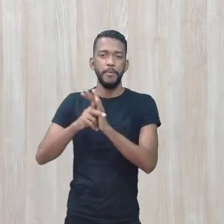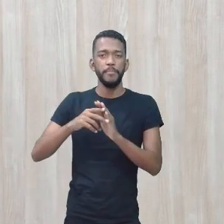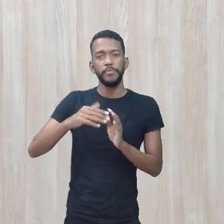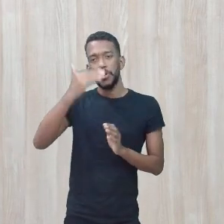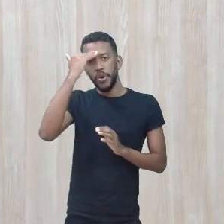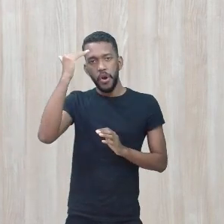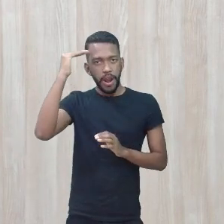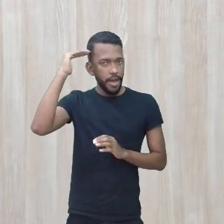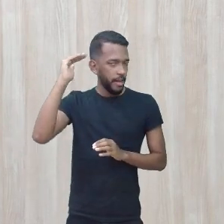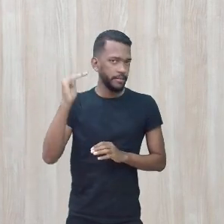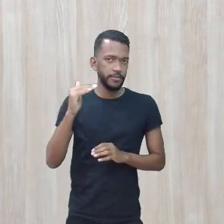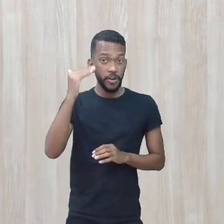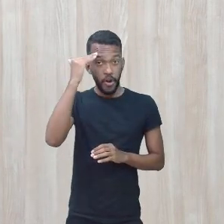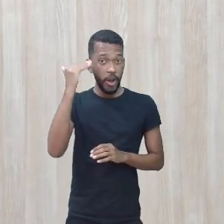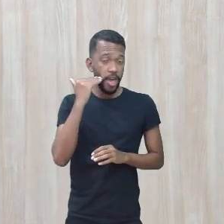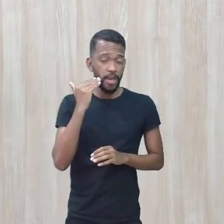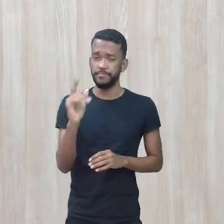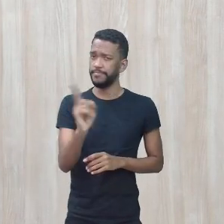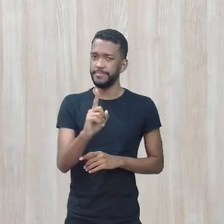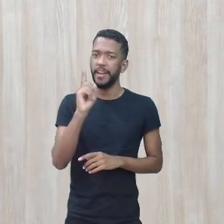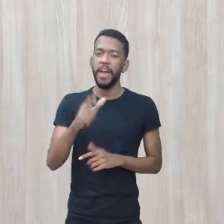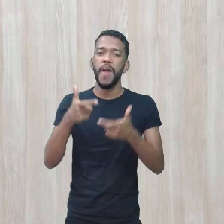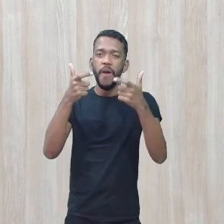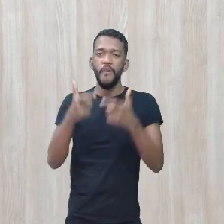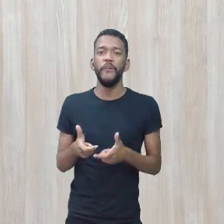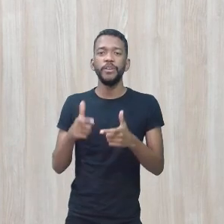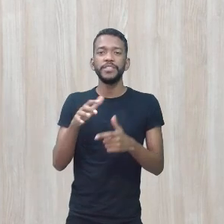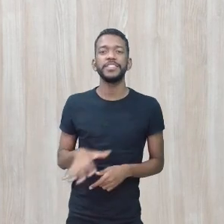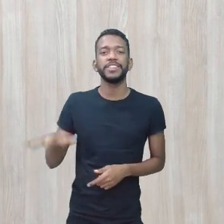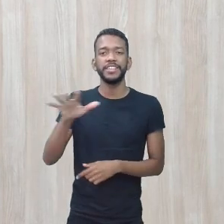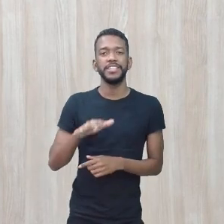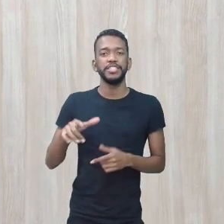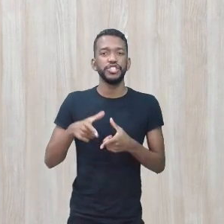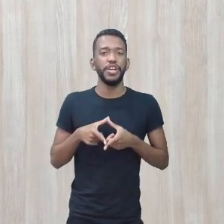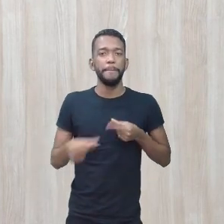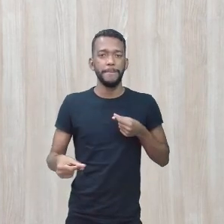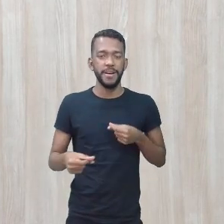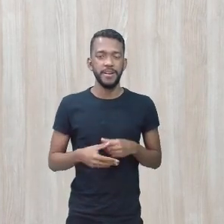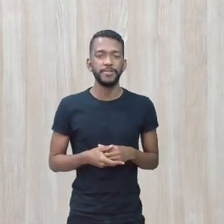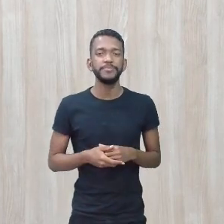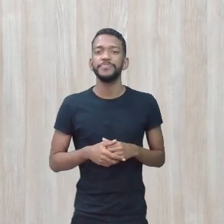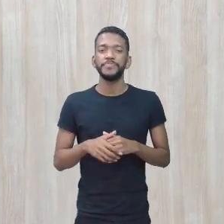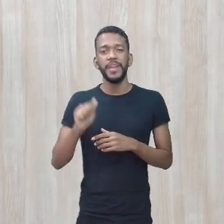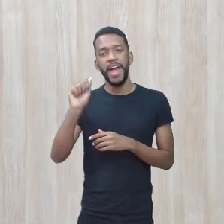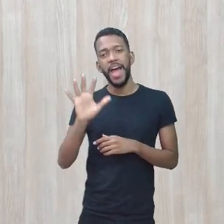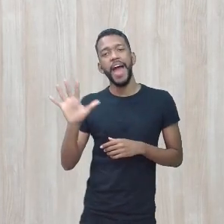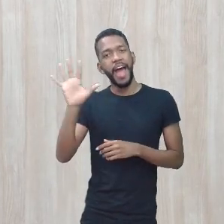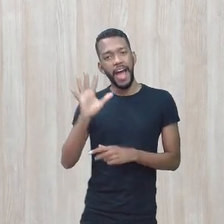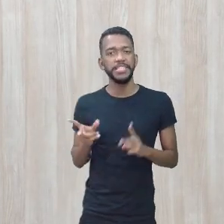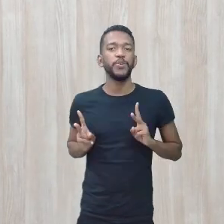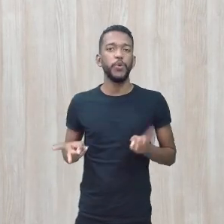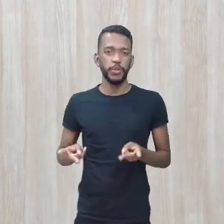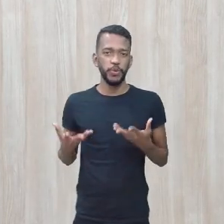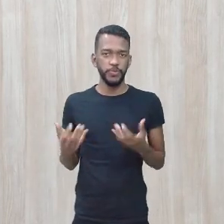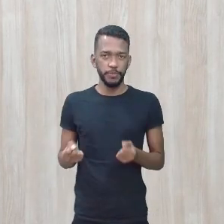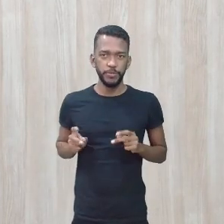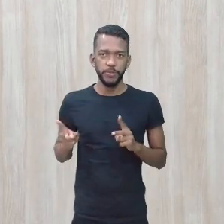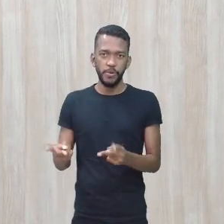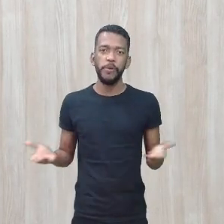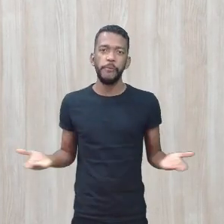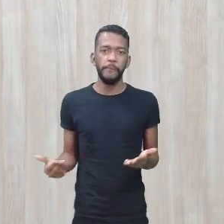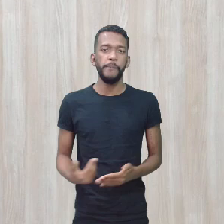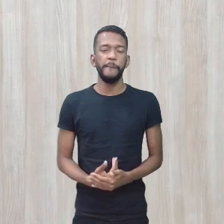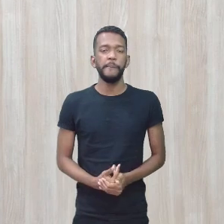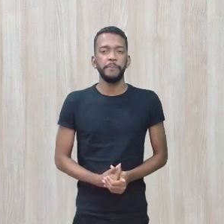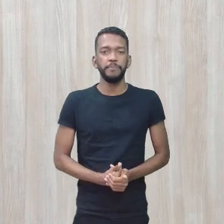é no Japão. Então, tudo Ásia, continua, beleza? Vamos lá. Na aula de hoje